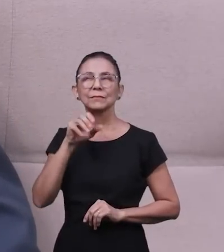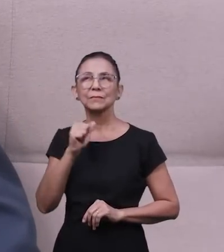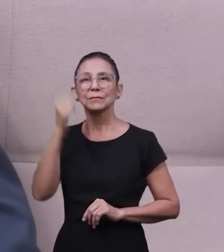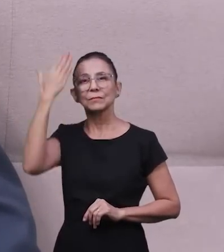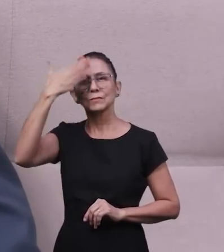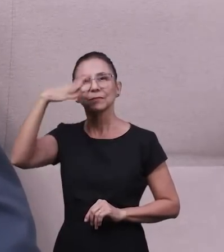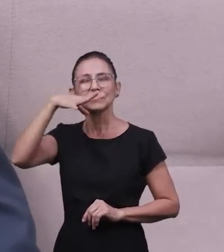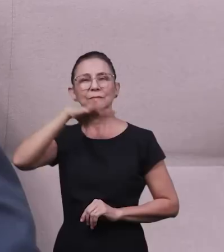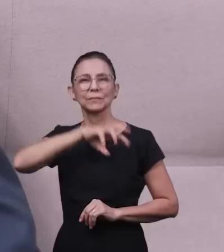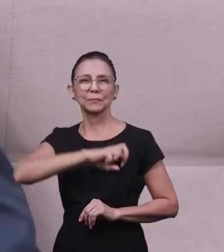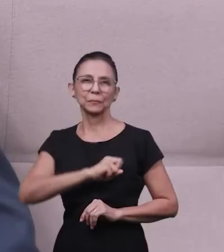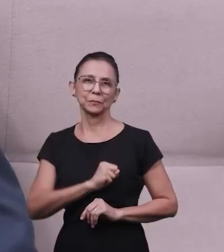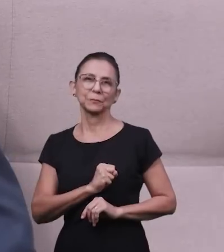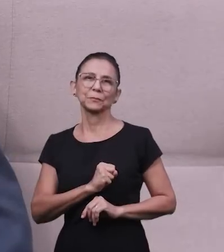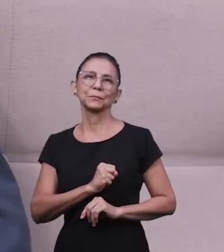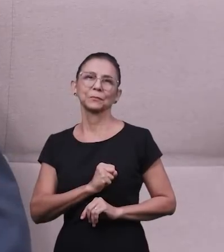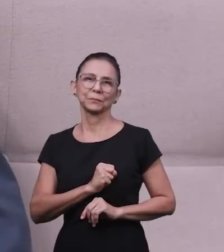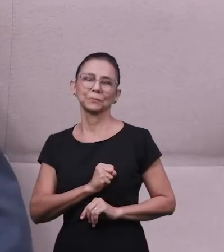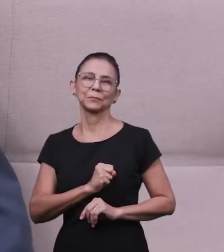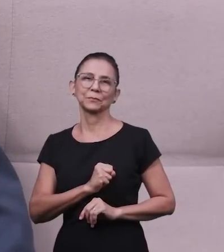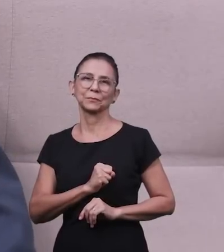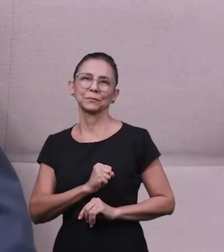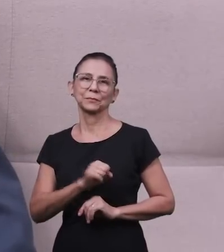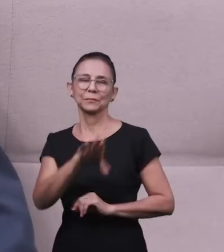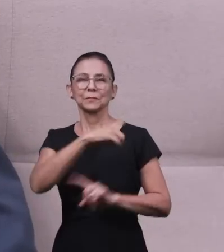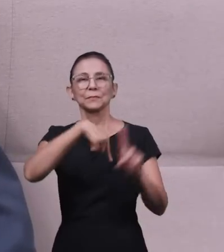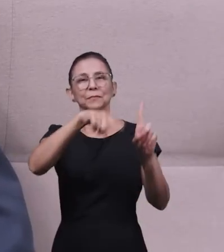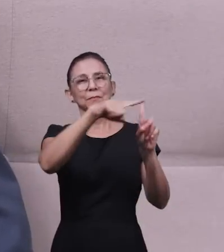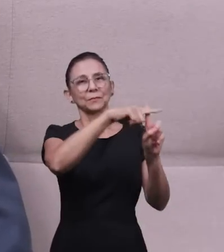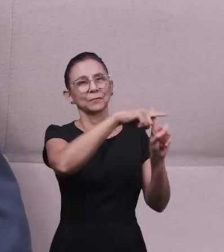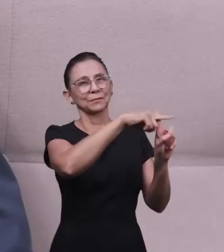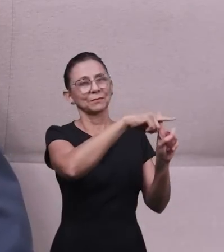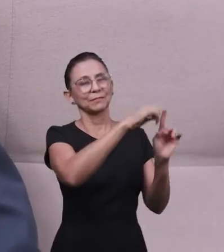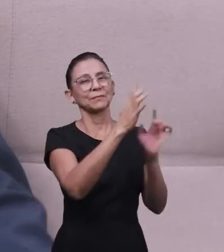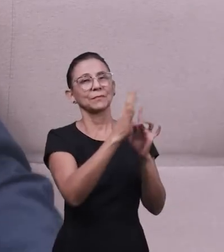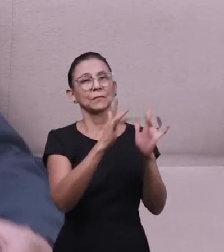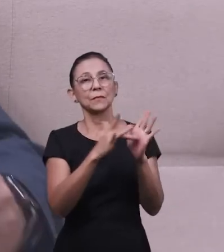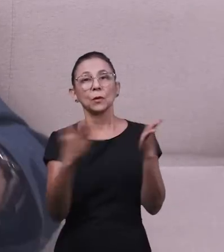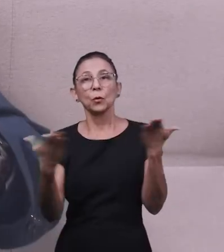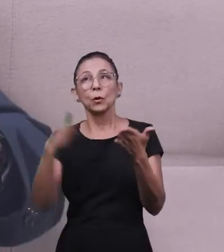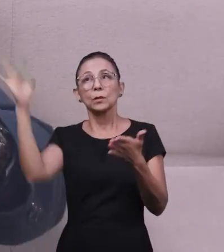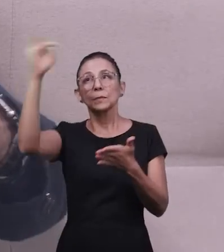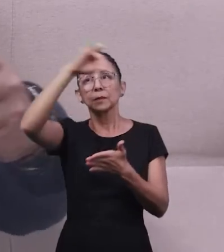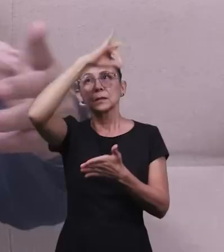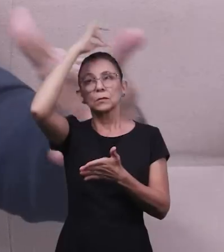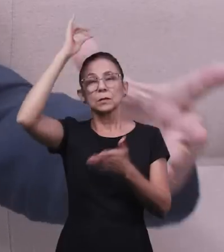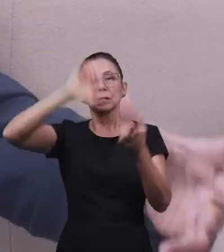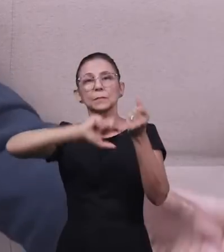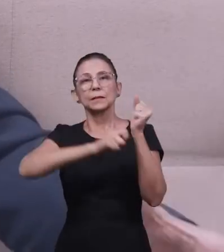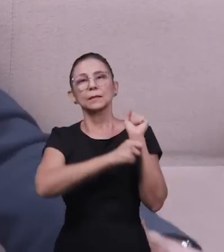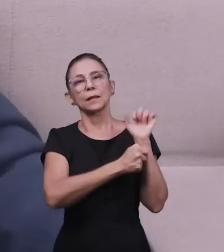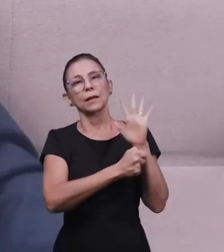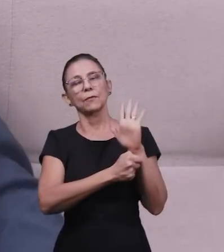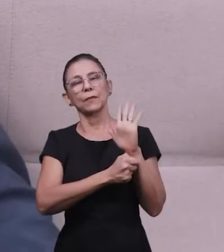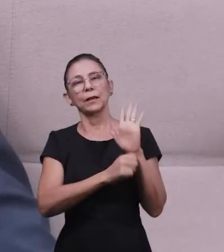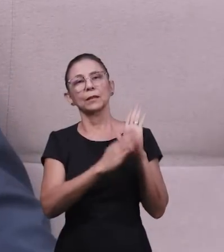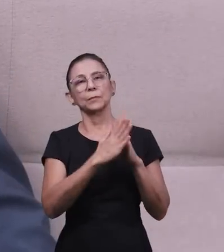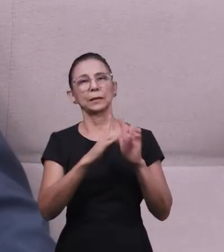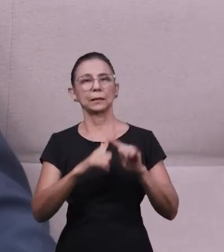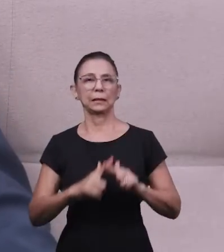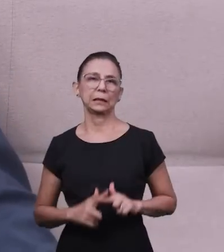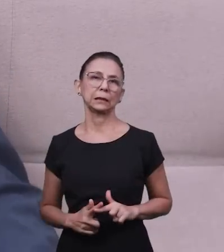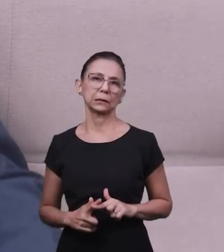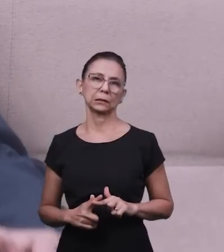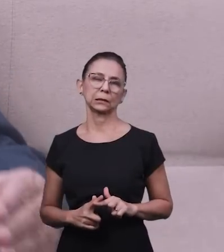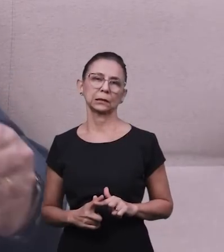dele através do sacrifício de Jesus. Hoje o seu Espírito Santo revela os mistérios para a